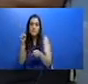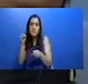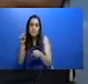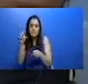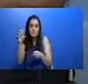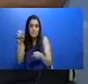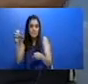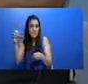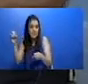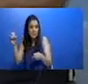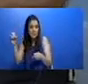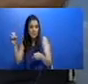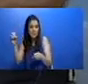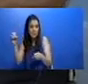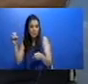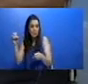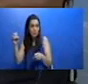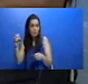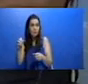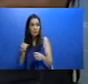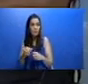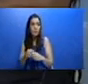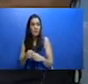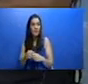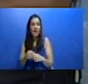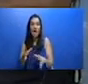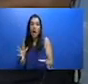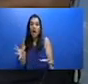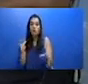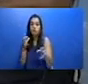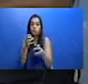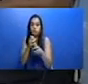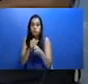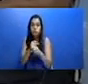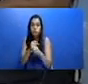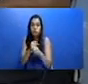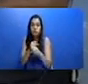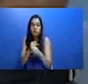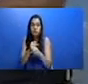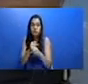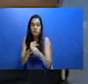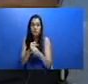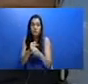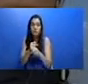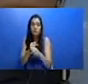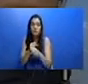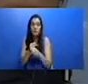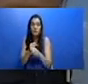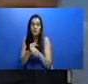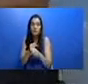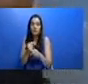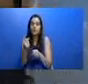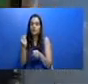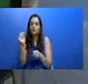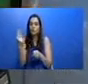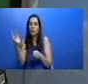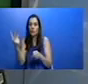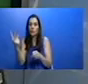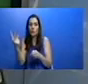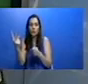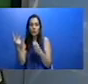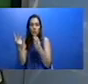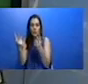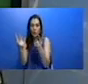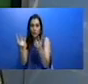500, 2.000 gramas. Ou 2 quilos de bolacha. Olha lá. Então, aqui, olha,